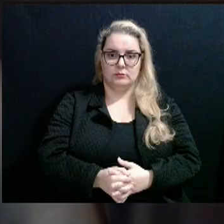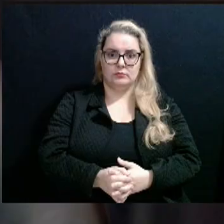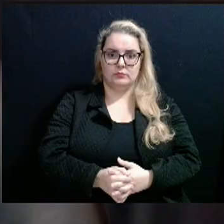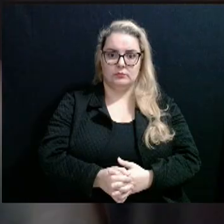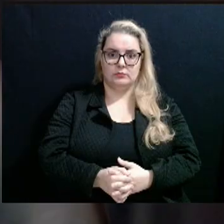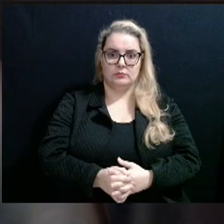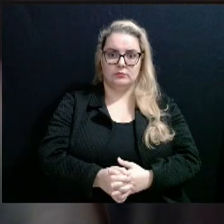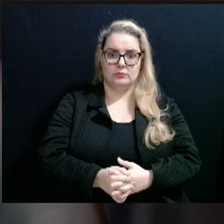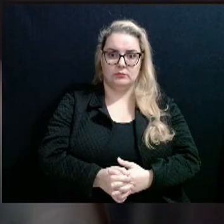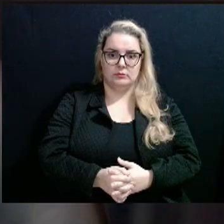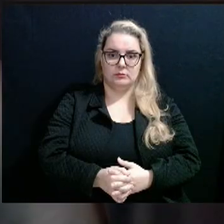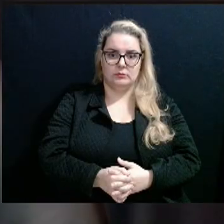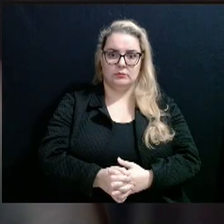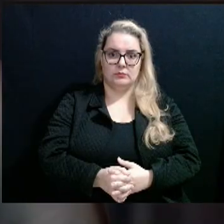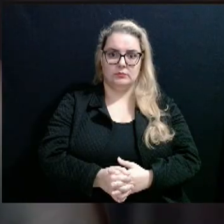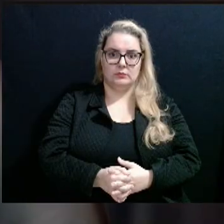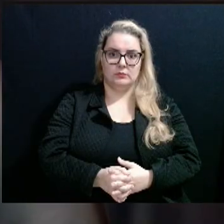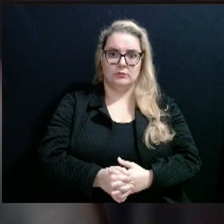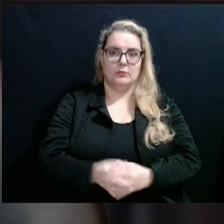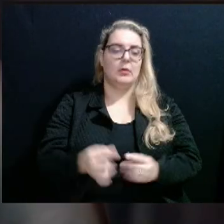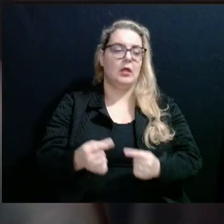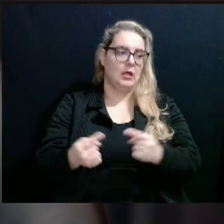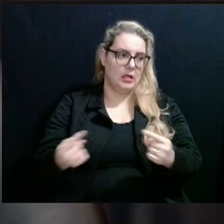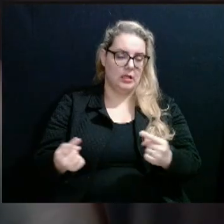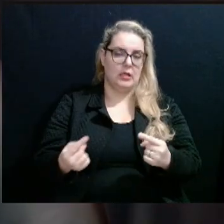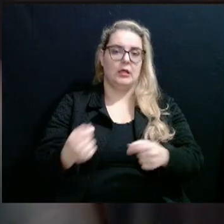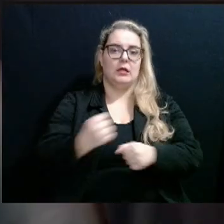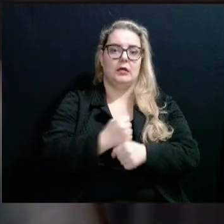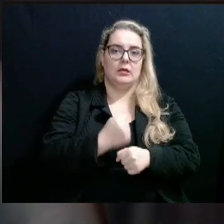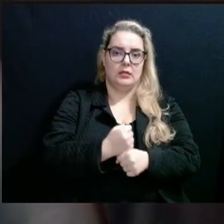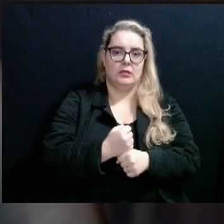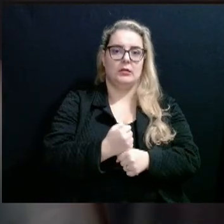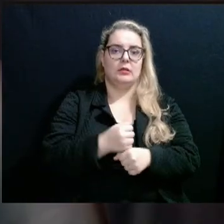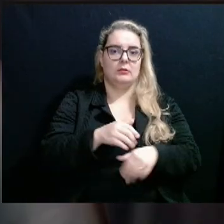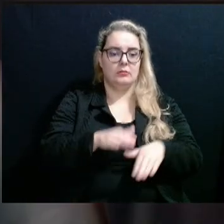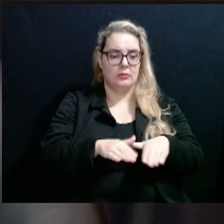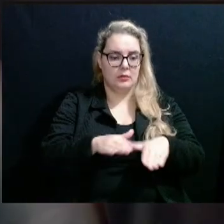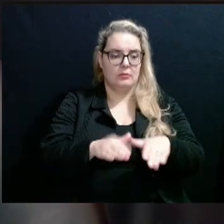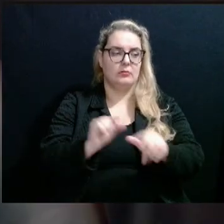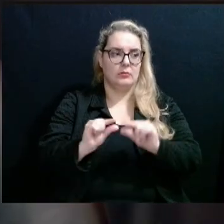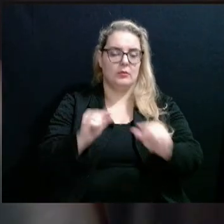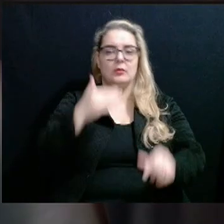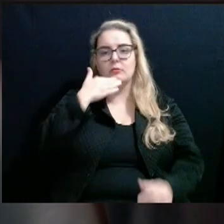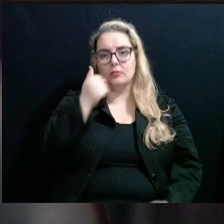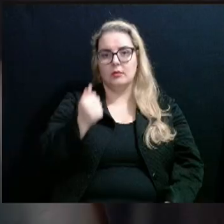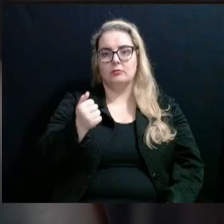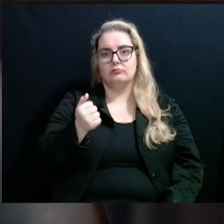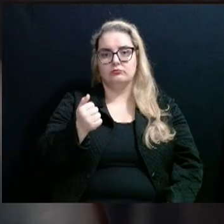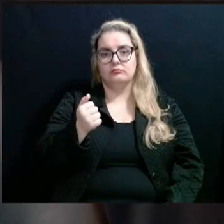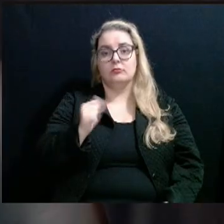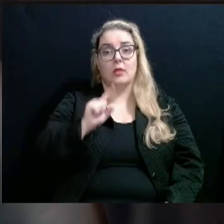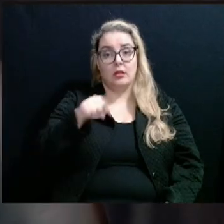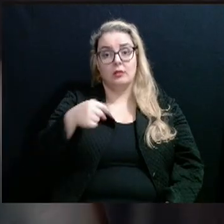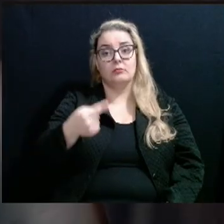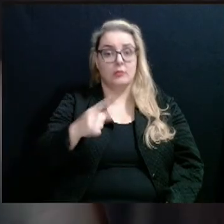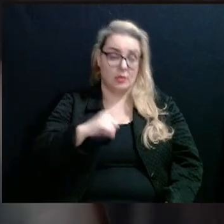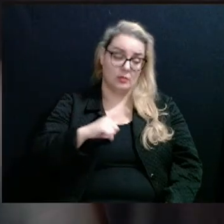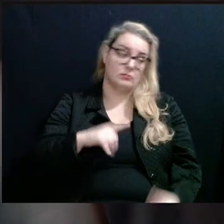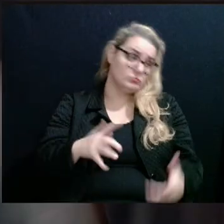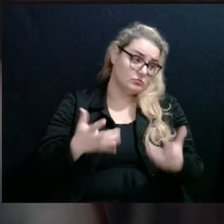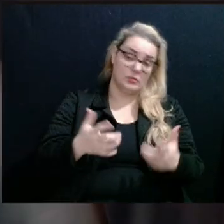a cada ano, né, conquistando um passinho, Uhum. para que no fundo a gente tenha o que a gente quer. Ninguém quer ver um